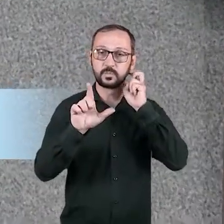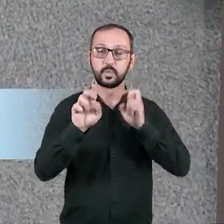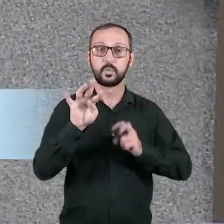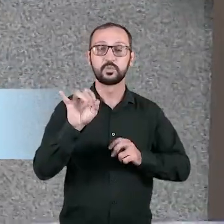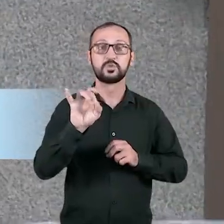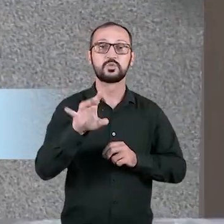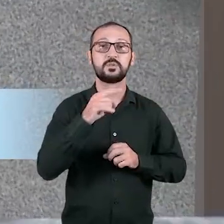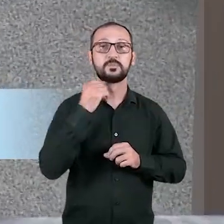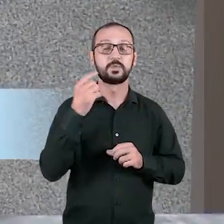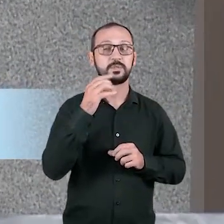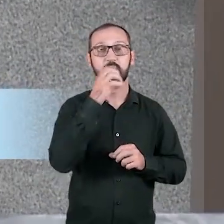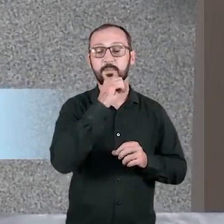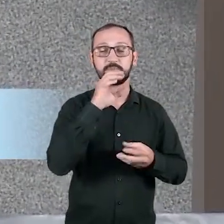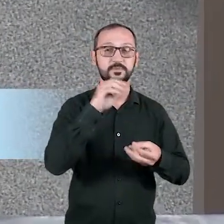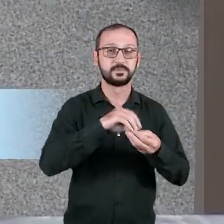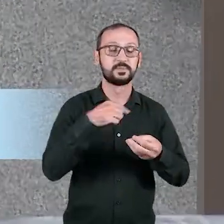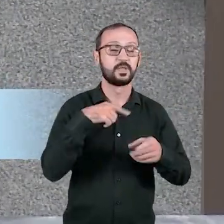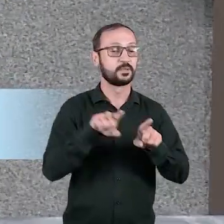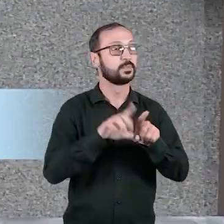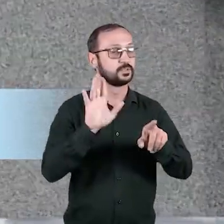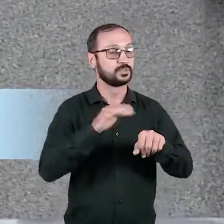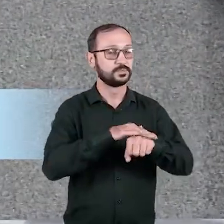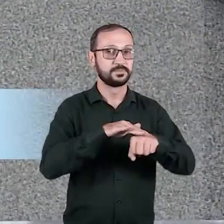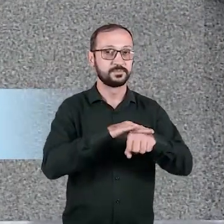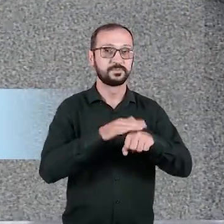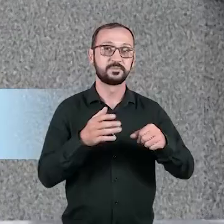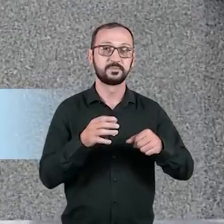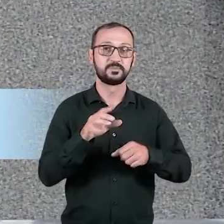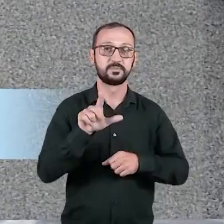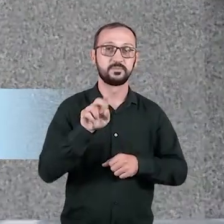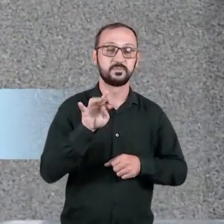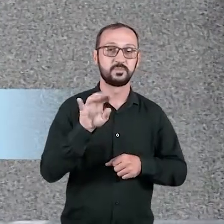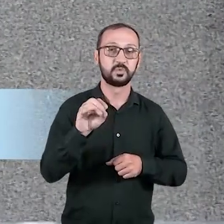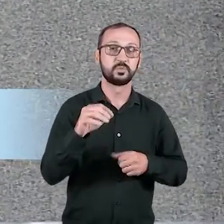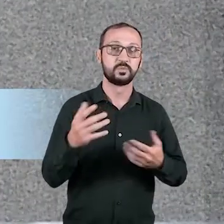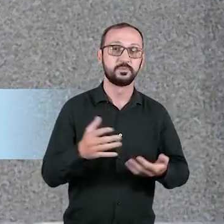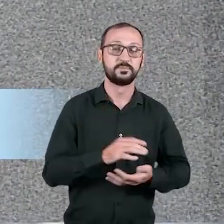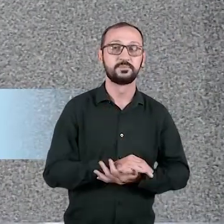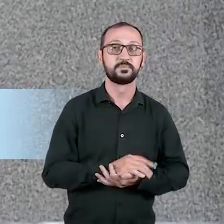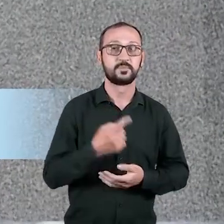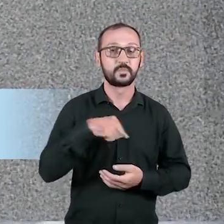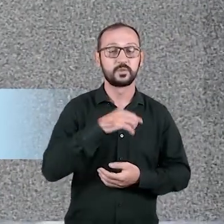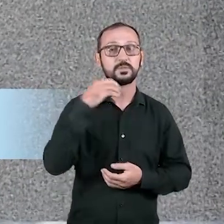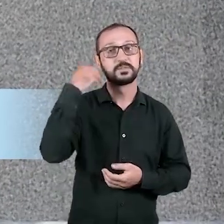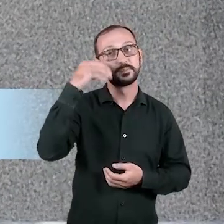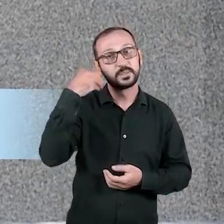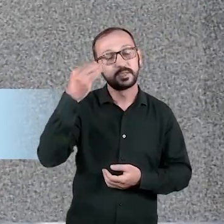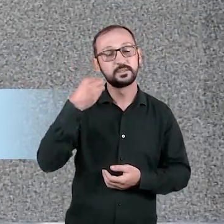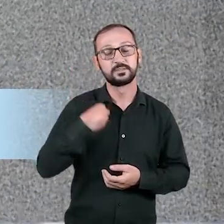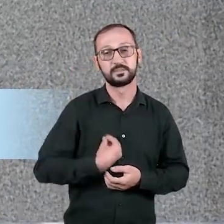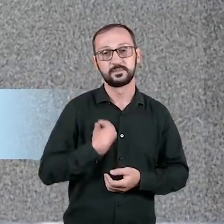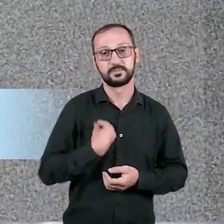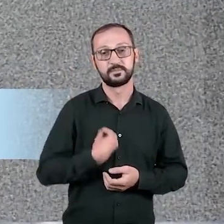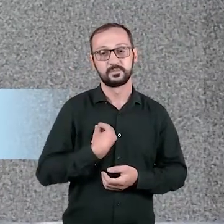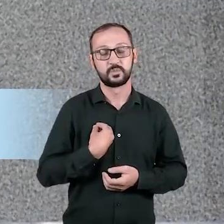é só essa morte, né? Eu acho que rapidamente também a gente já conversou sobre isso, sobre essa questão do luto, as nossas experiências de